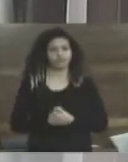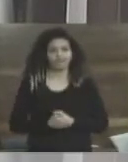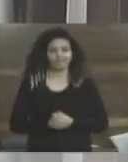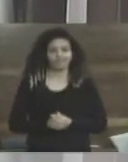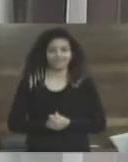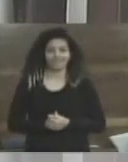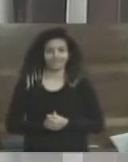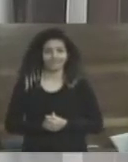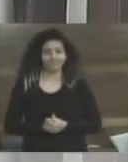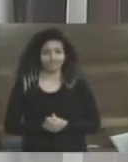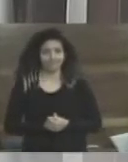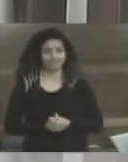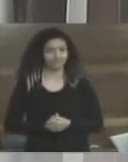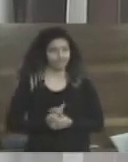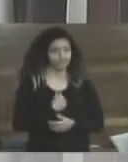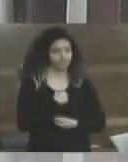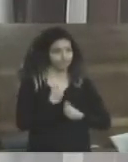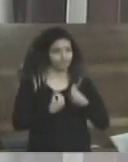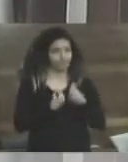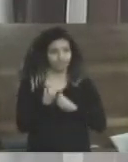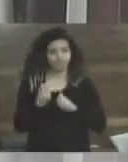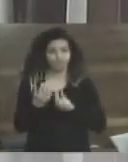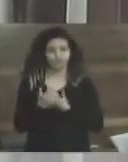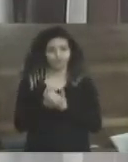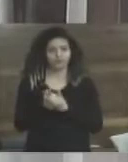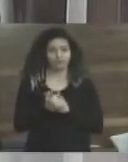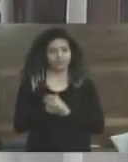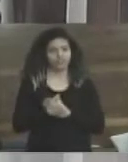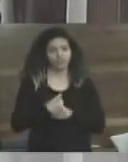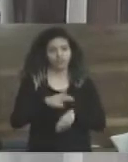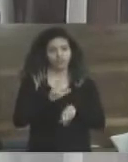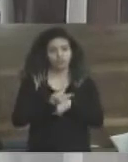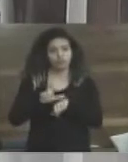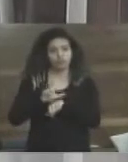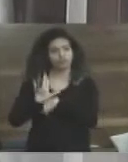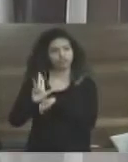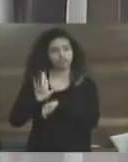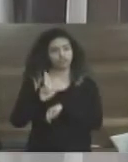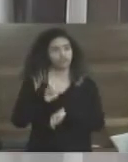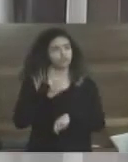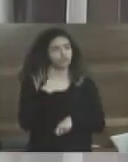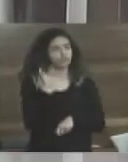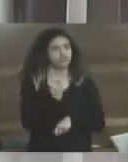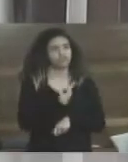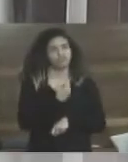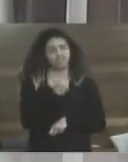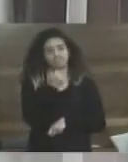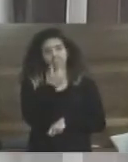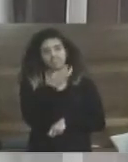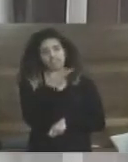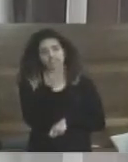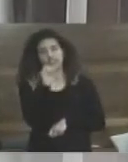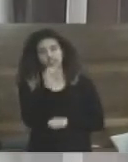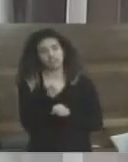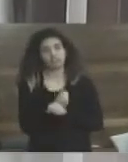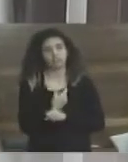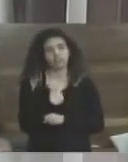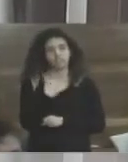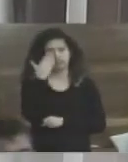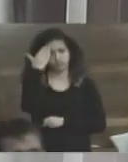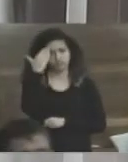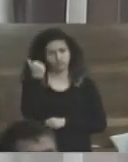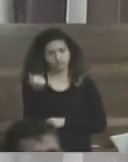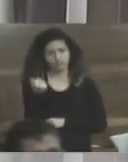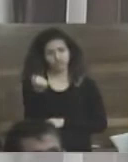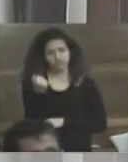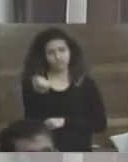mesmo disse, eu aqui sou comerciante, estamos aqui há quase 30 anos, e sei